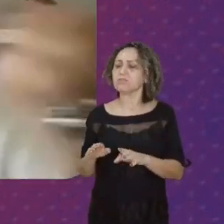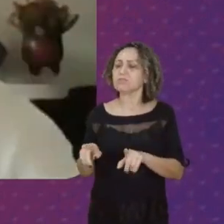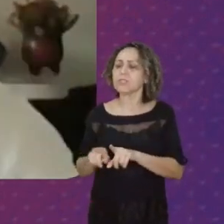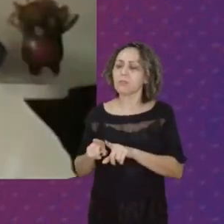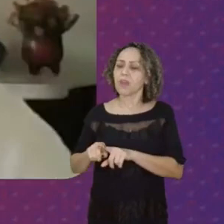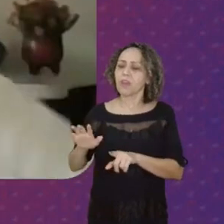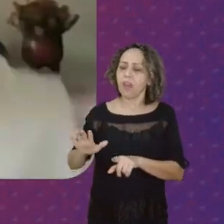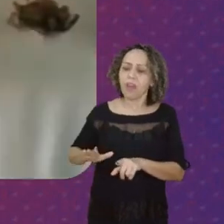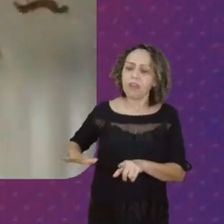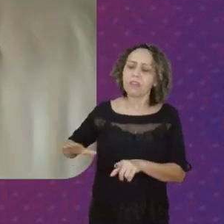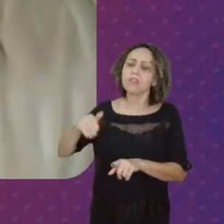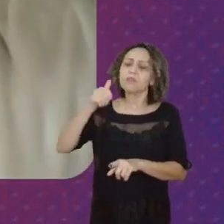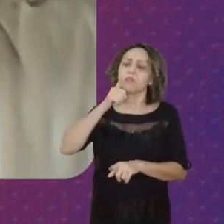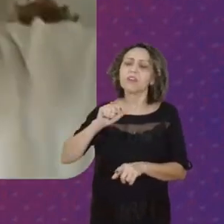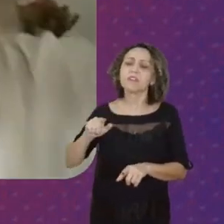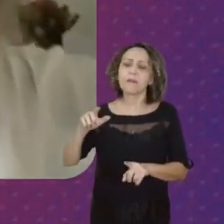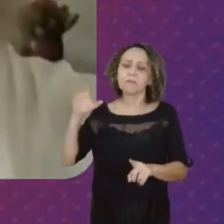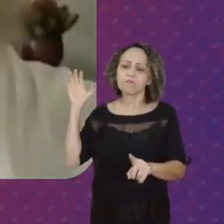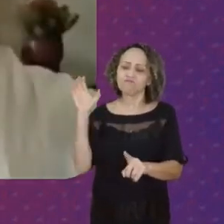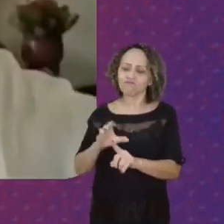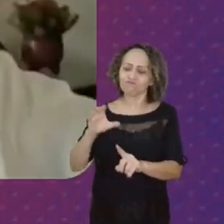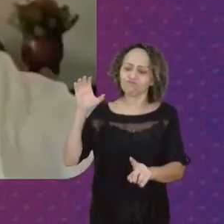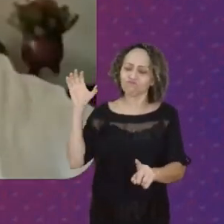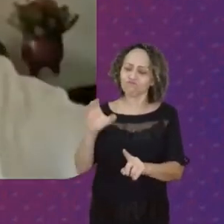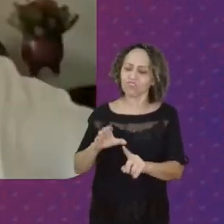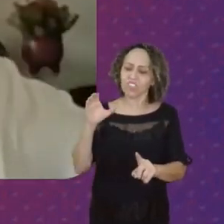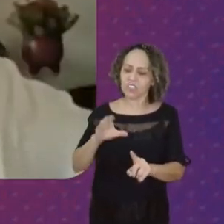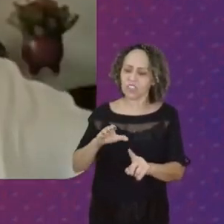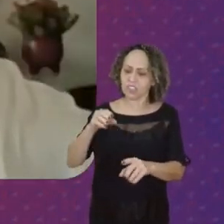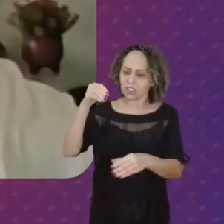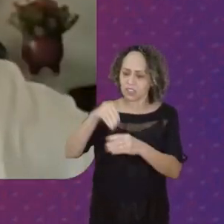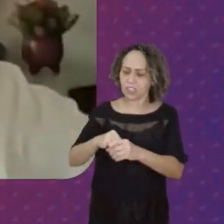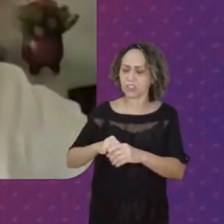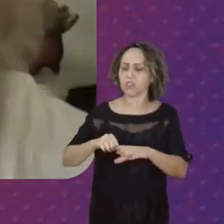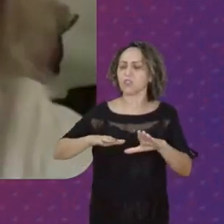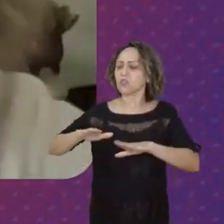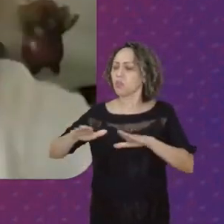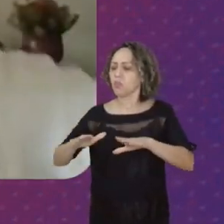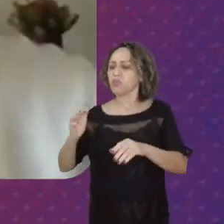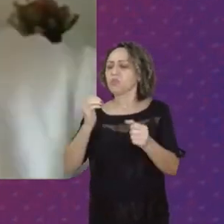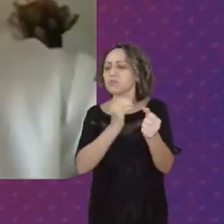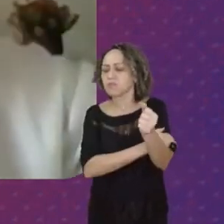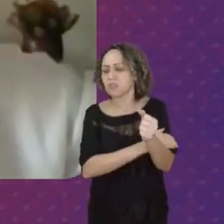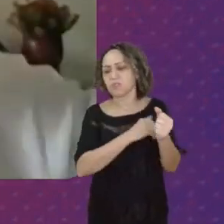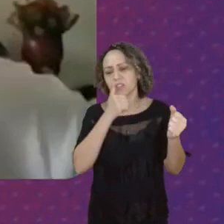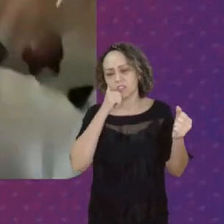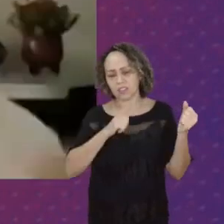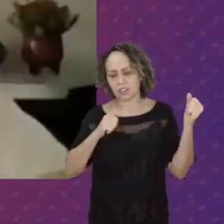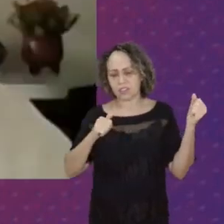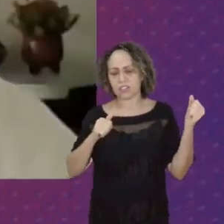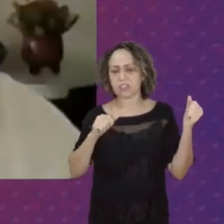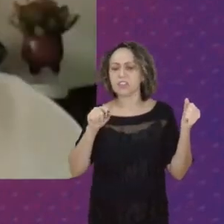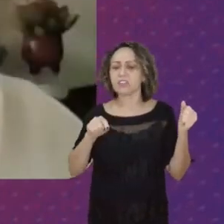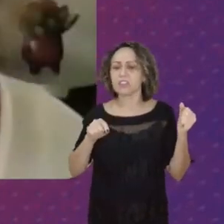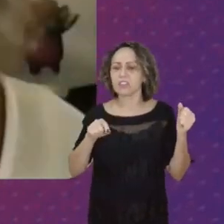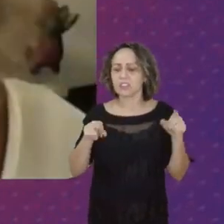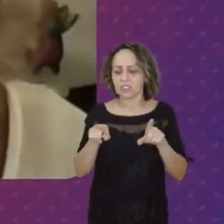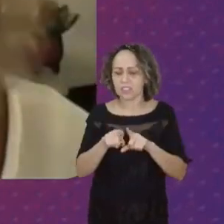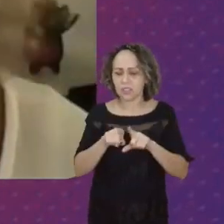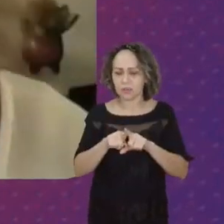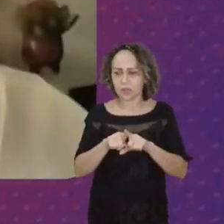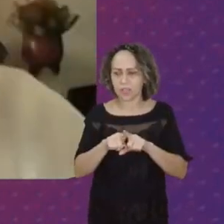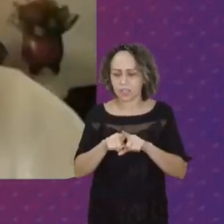essas mulheres influenciando nos movimentos feministas e trazendo a influência do